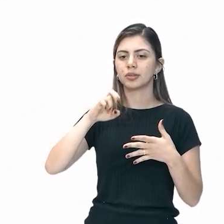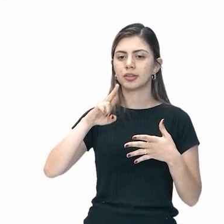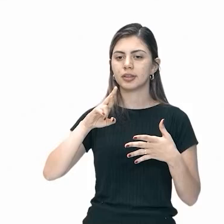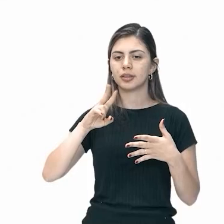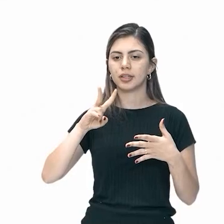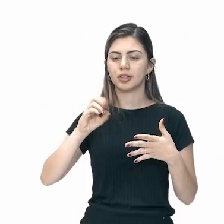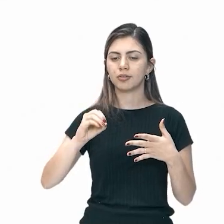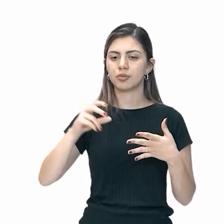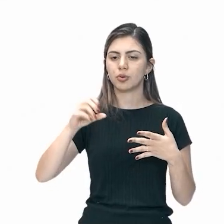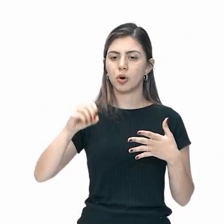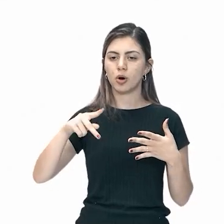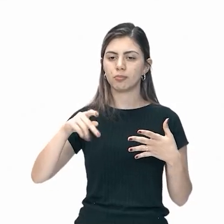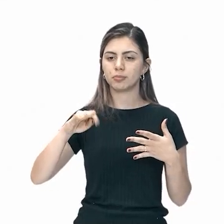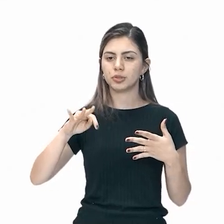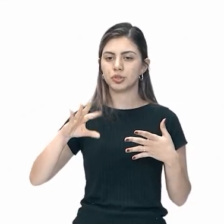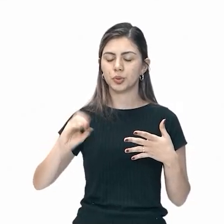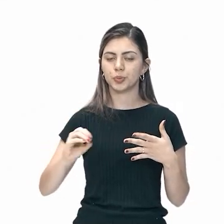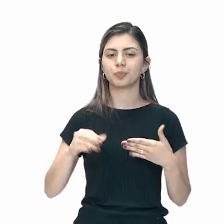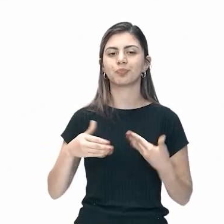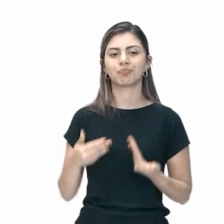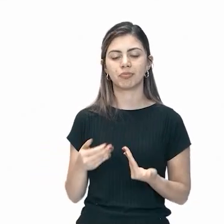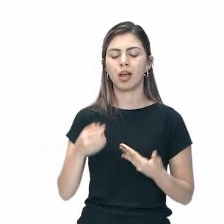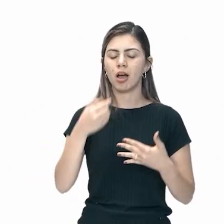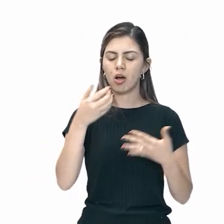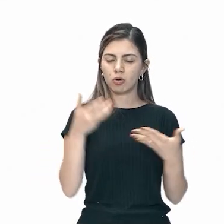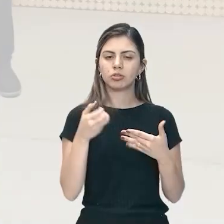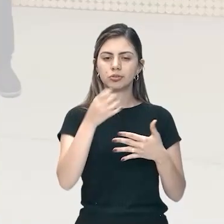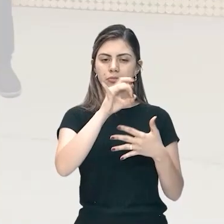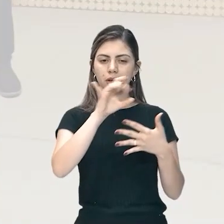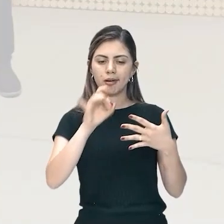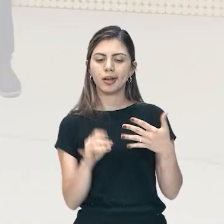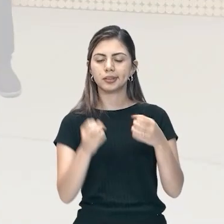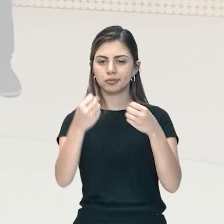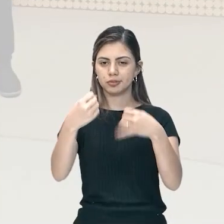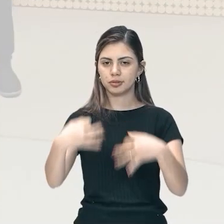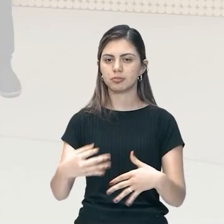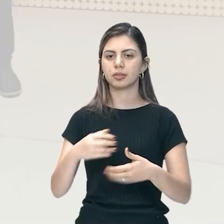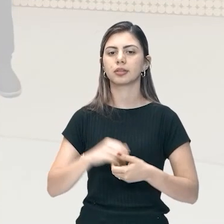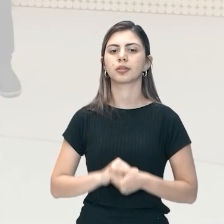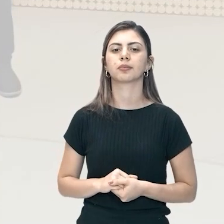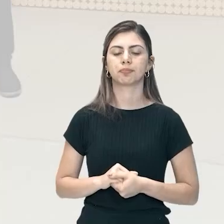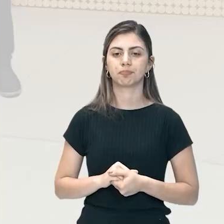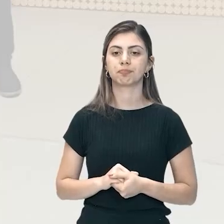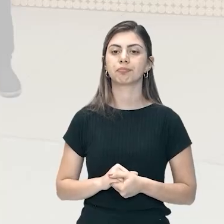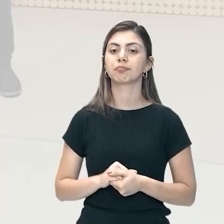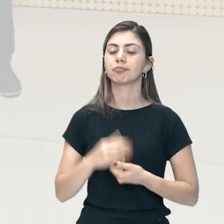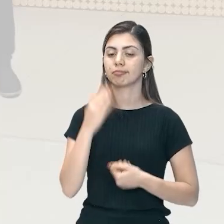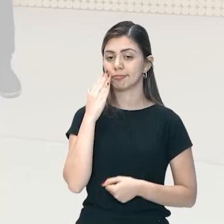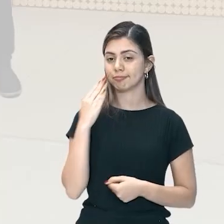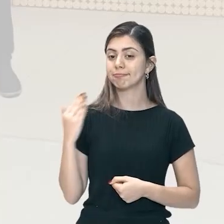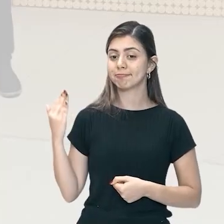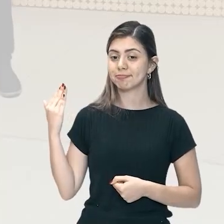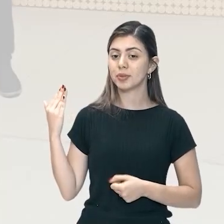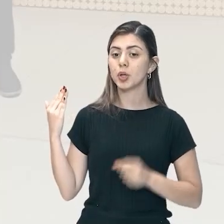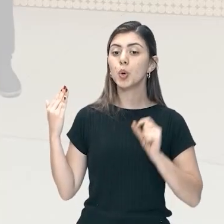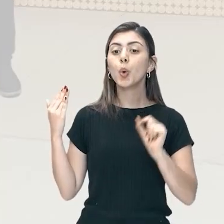aí, para isso, eu vou te chamar para ficar aqui mais pertinho de mim. Olha só. Aqui, então, do meu lado, eu